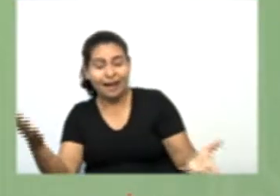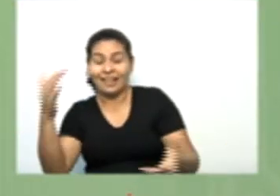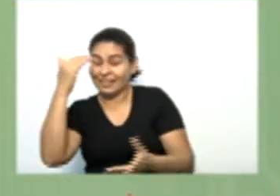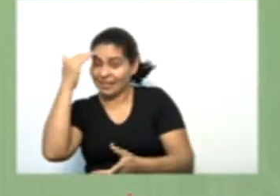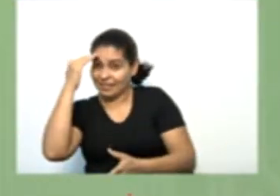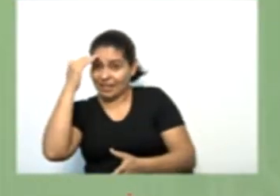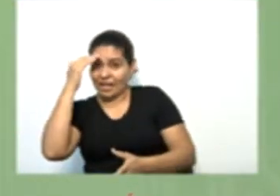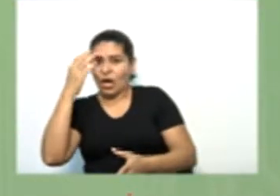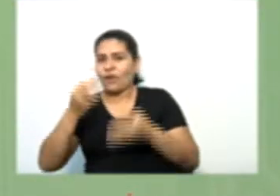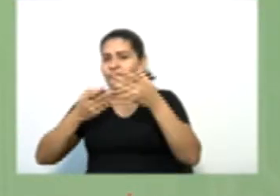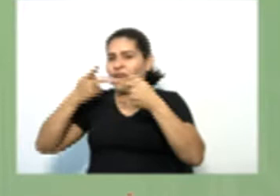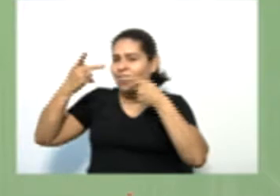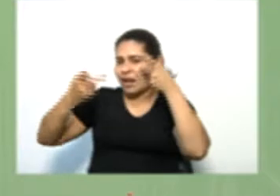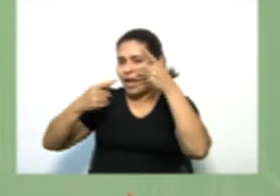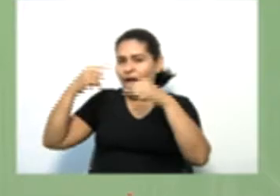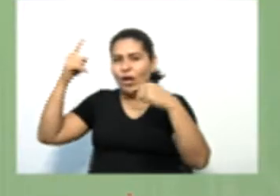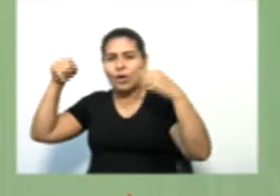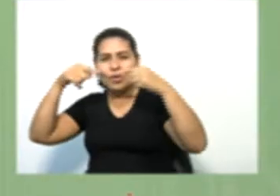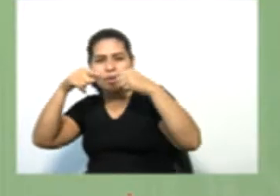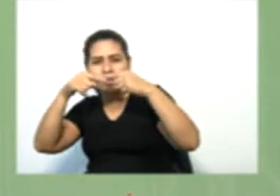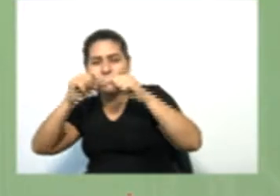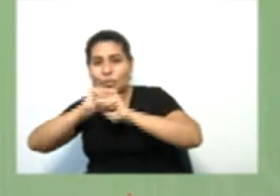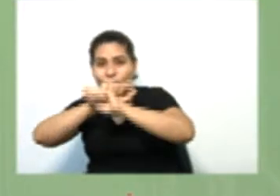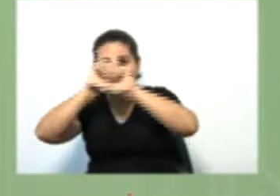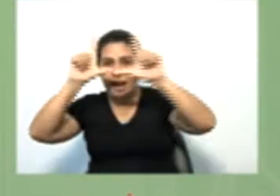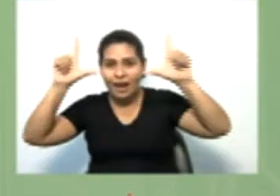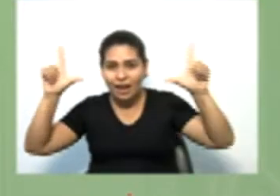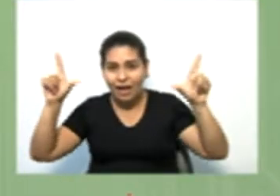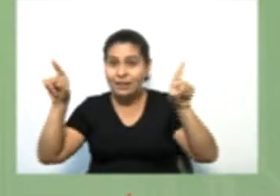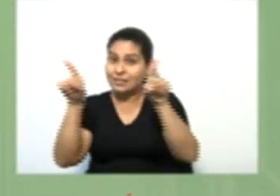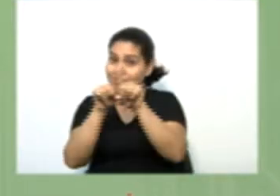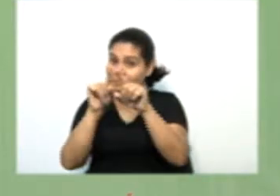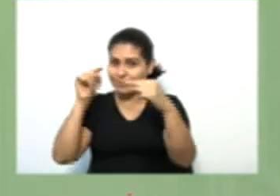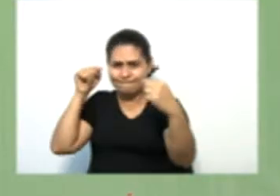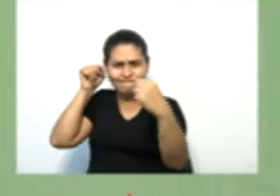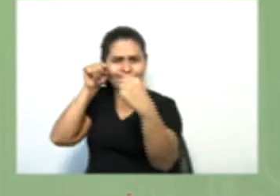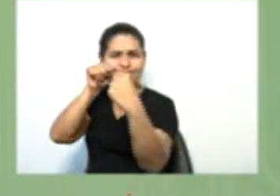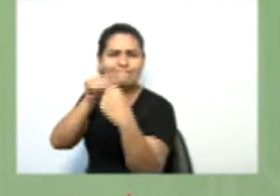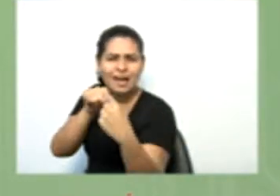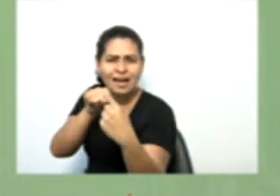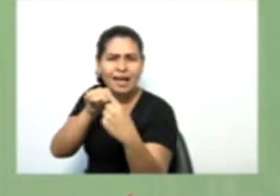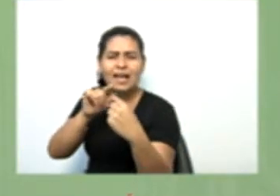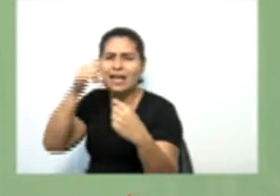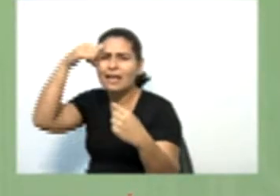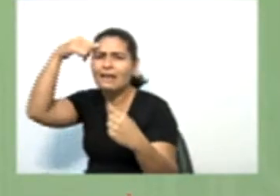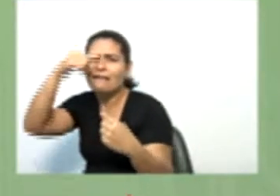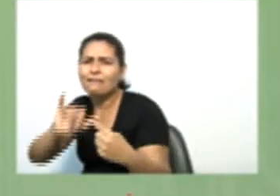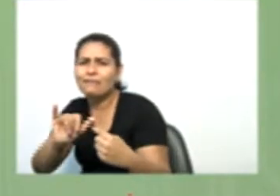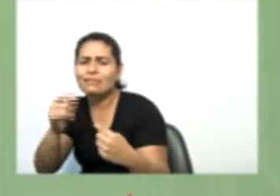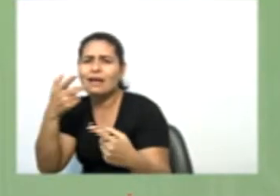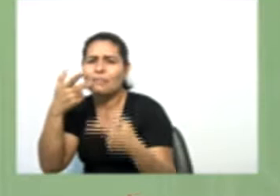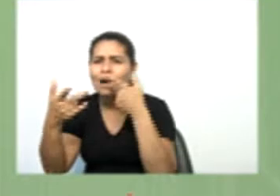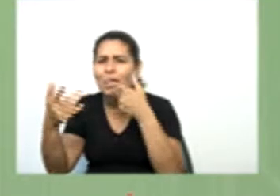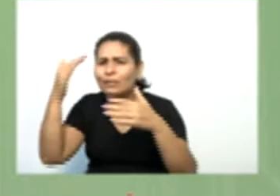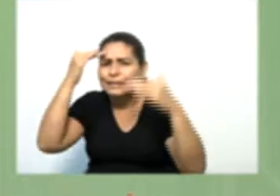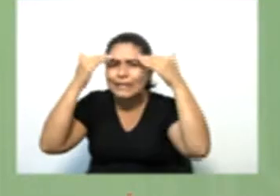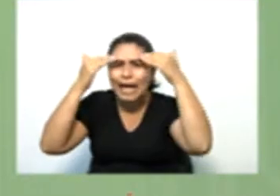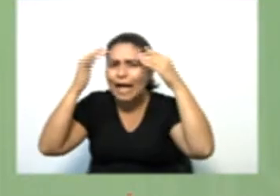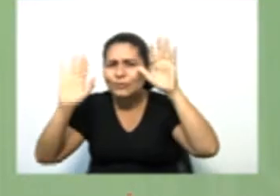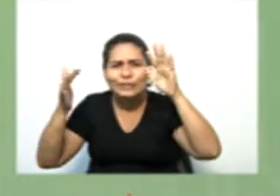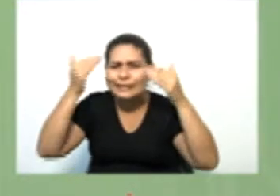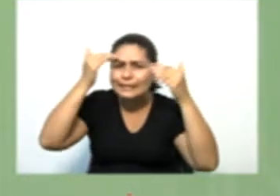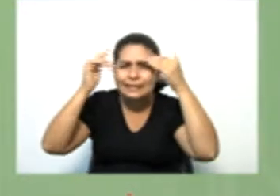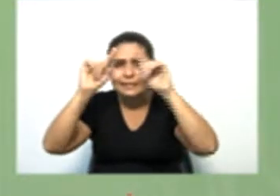Expressar-se adequadamente com objetividade, ser específico, evitar os maus